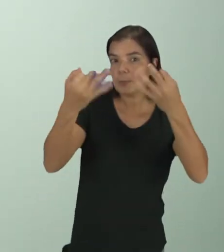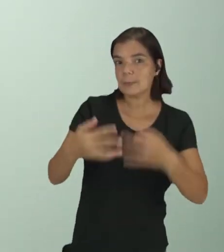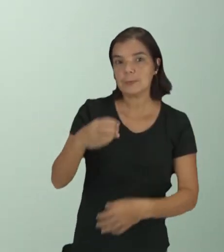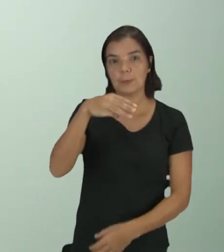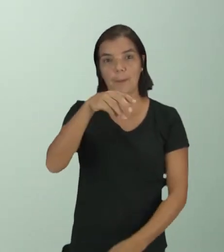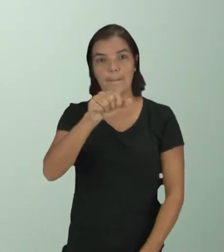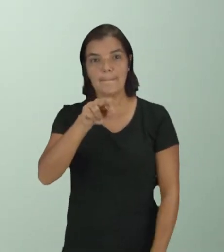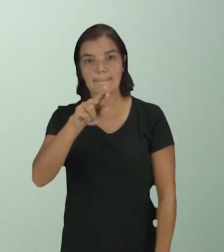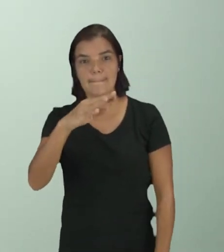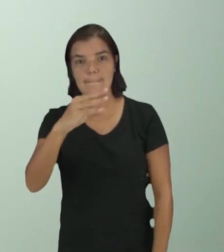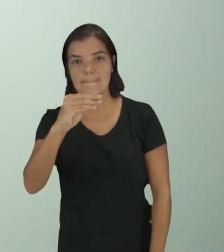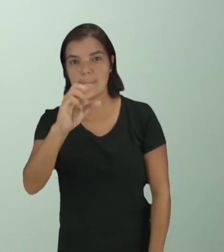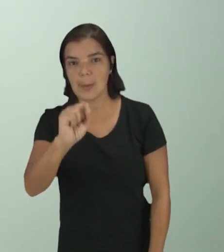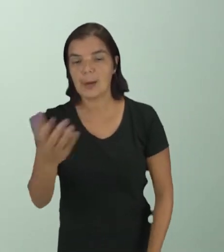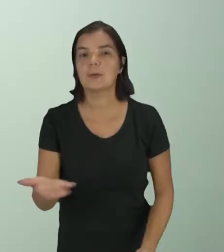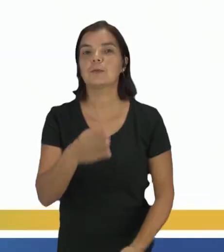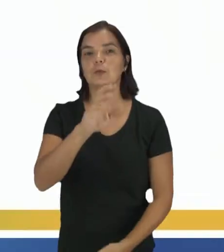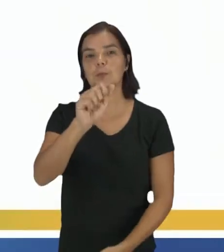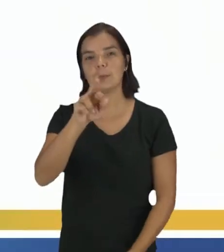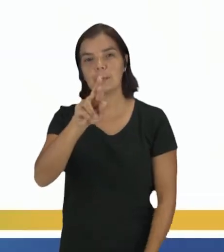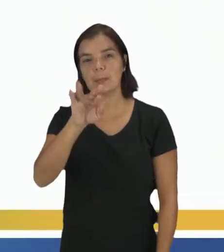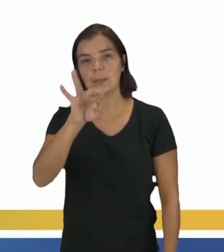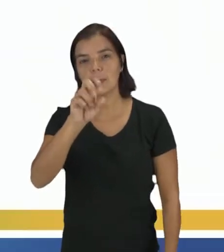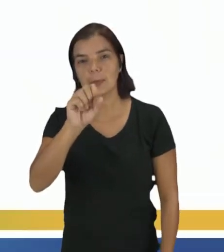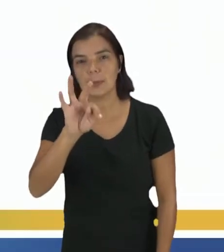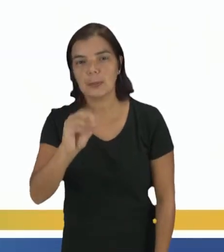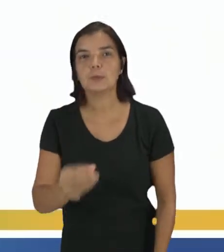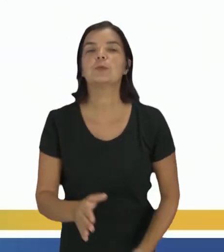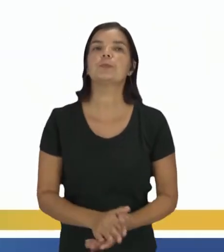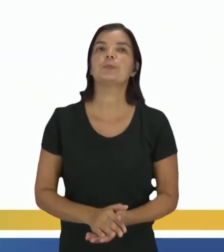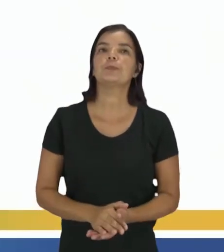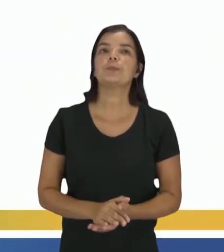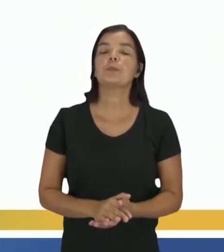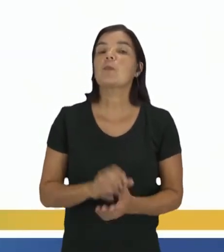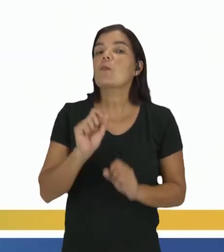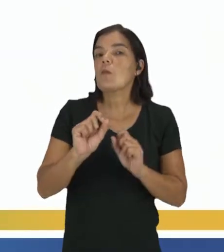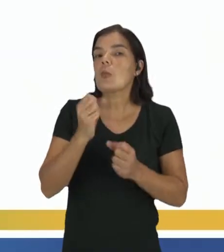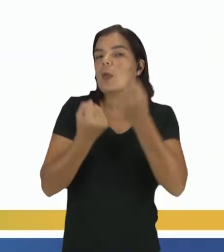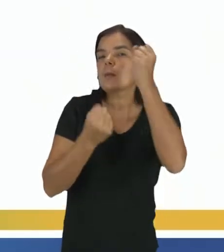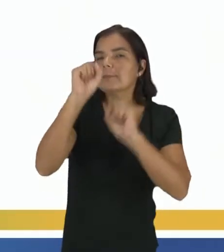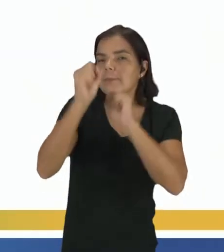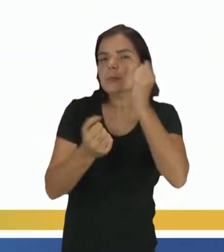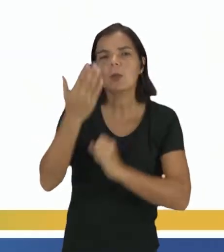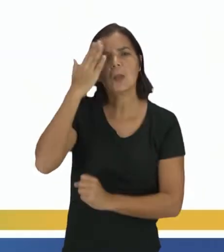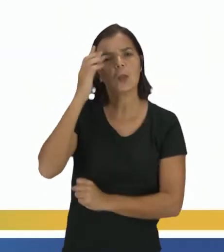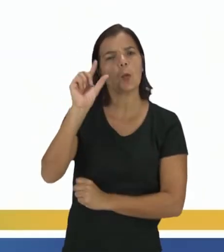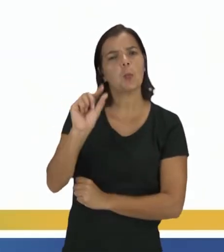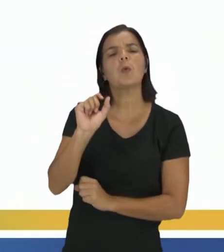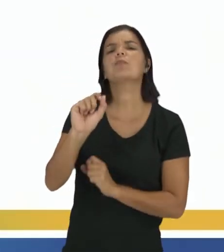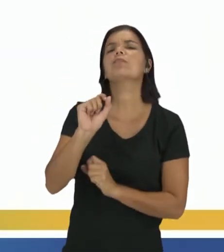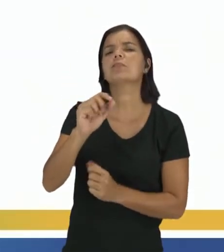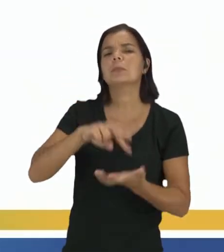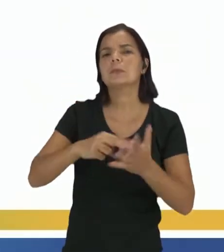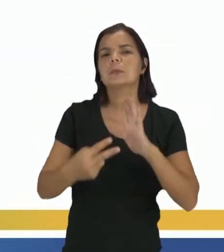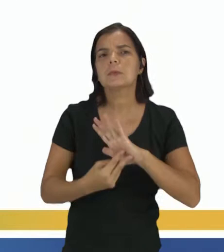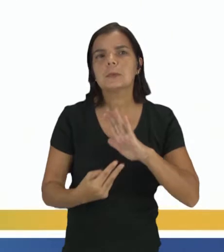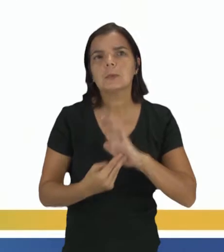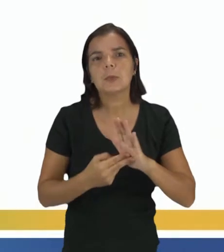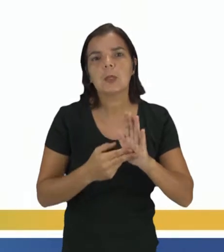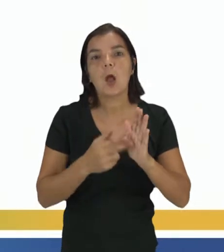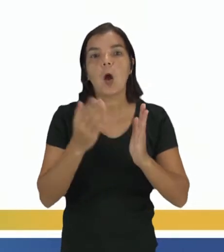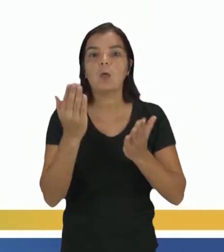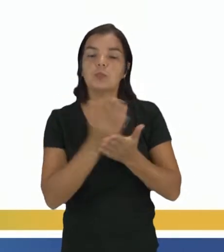professor Marcos Barreto. Bom, industrialização. A gente tem que entender um pouco do que significa a industrialização a partir de